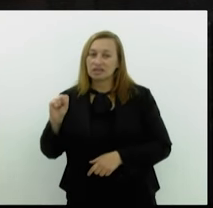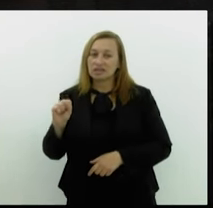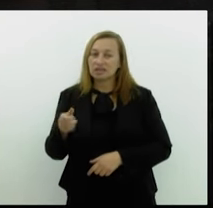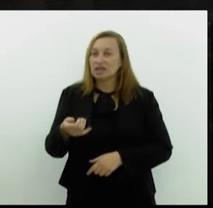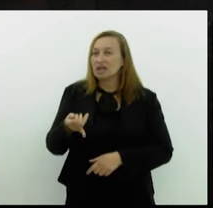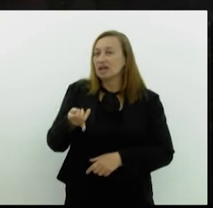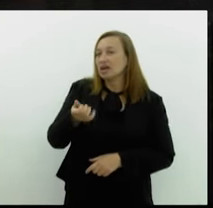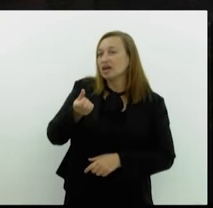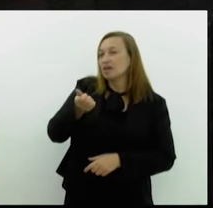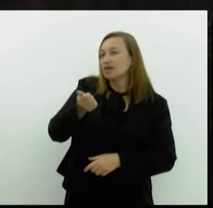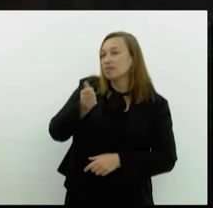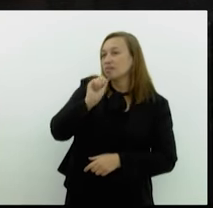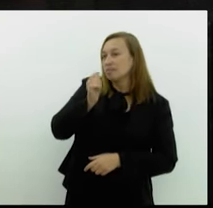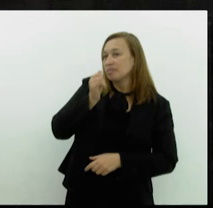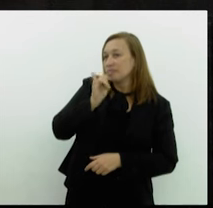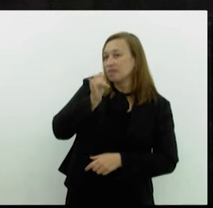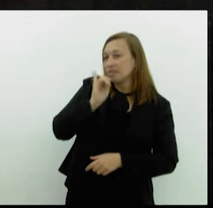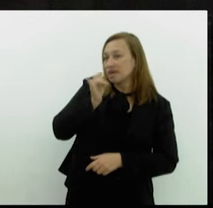bebidas açucaradas.